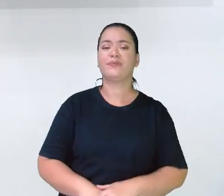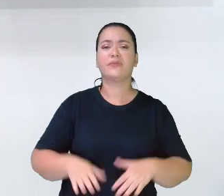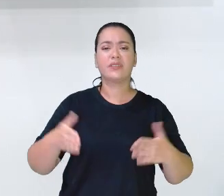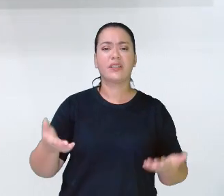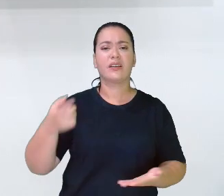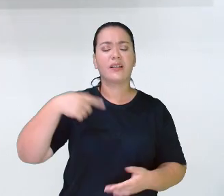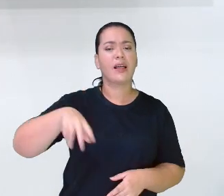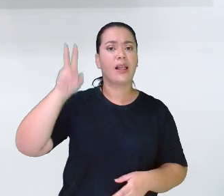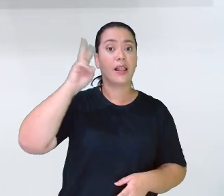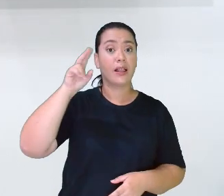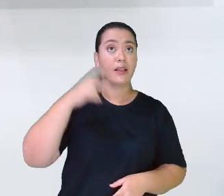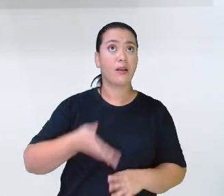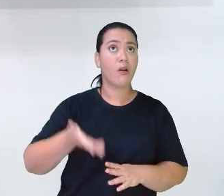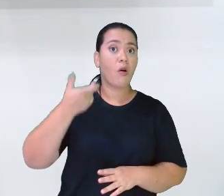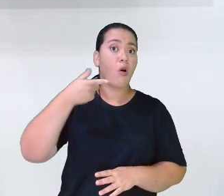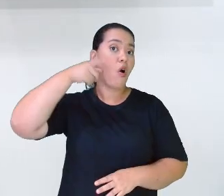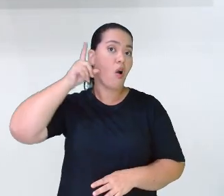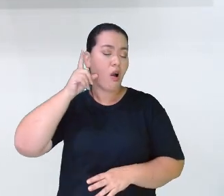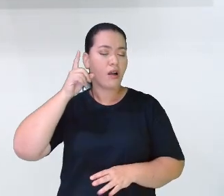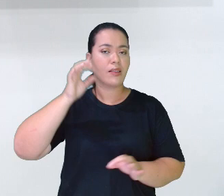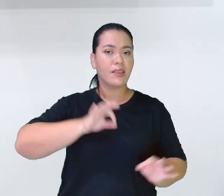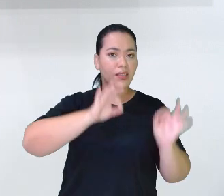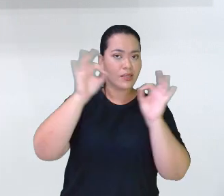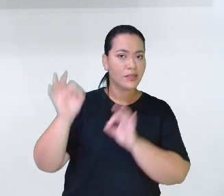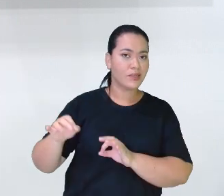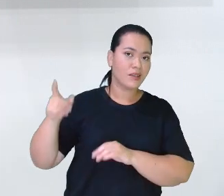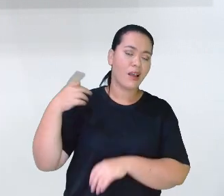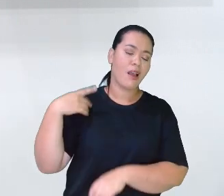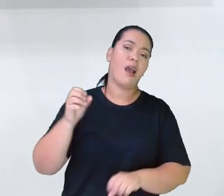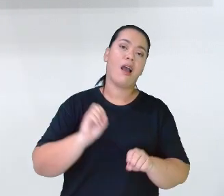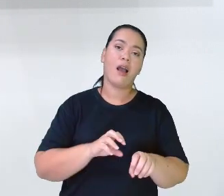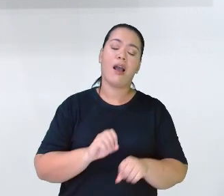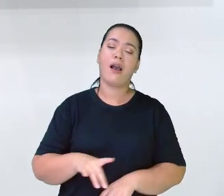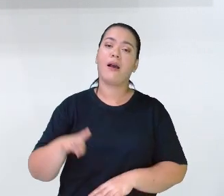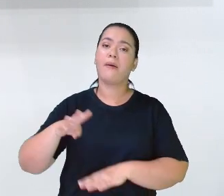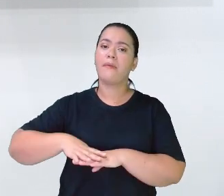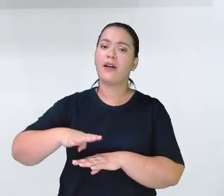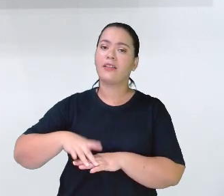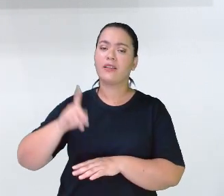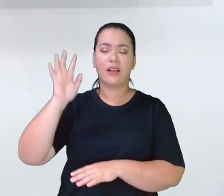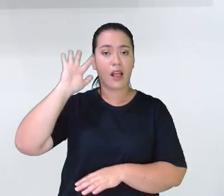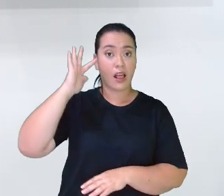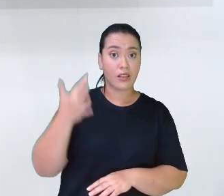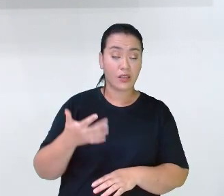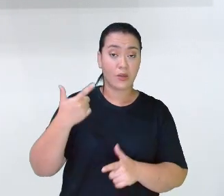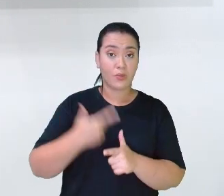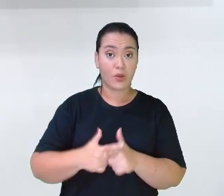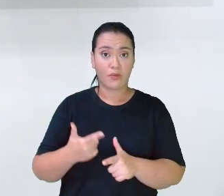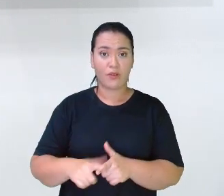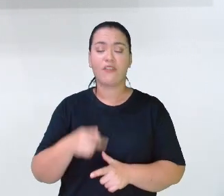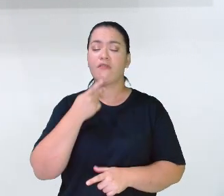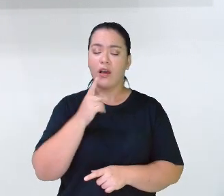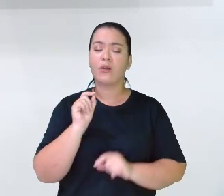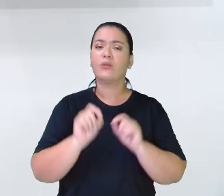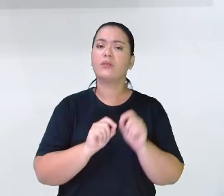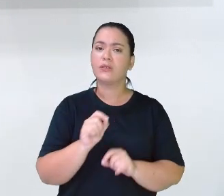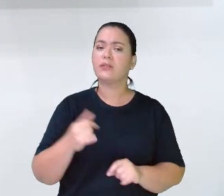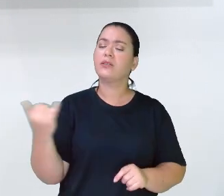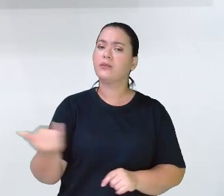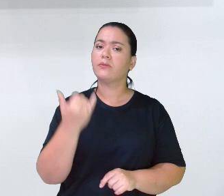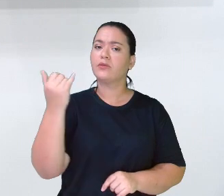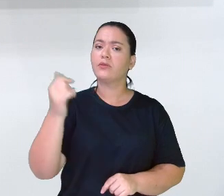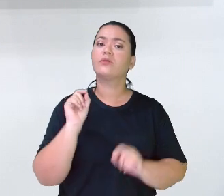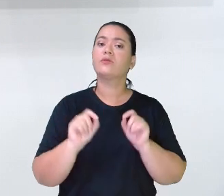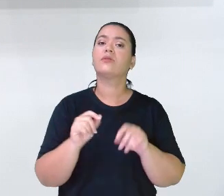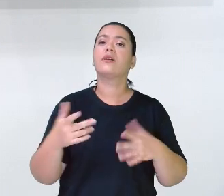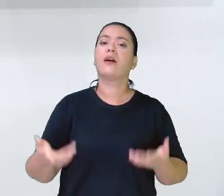Lembram quem assistiu a aula ontem de matemática, quando a professora Kedma estava fazendo aqui resolução de problemas, ela falou uma coisa muito importante,